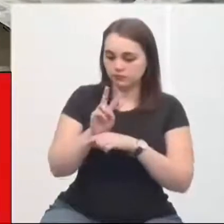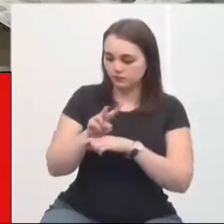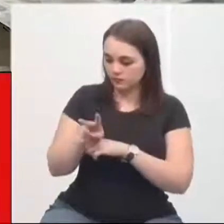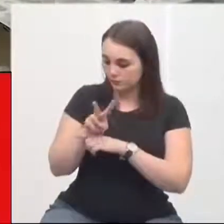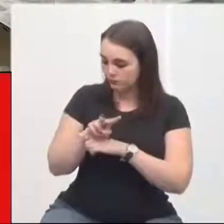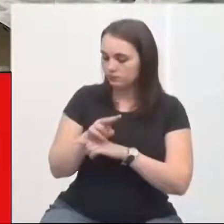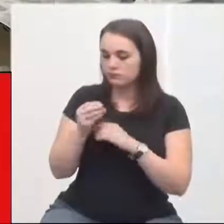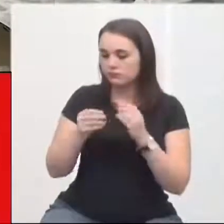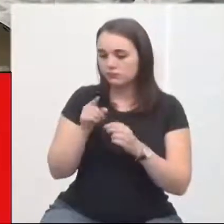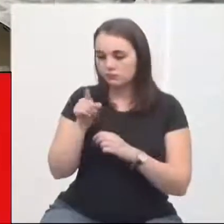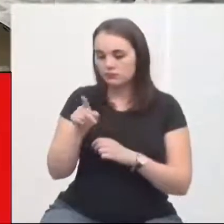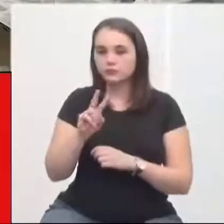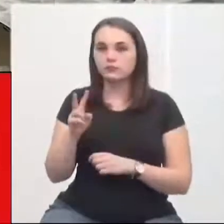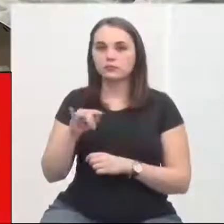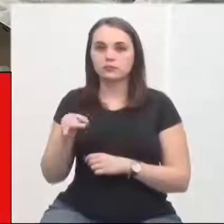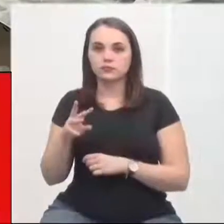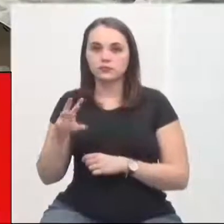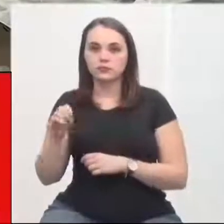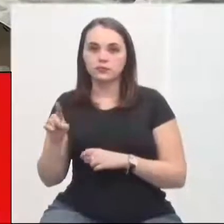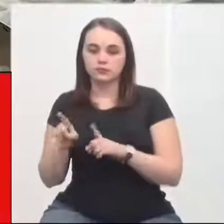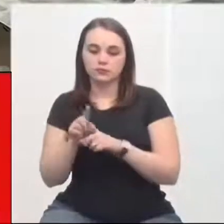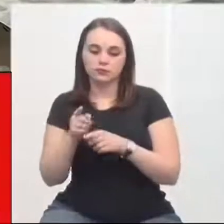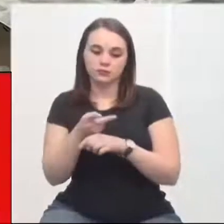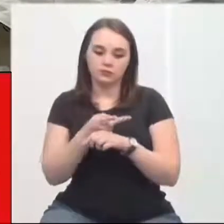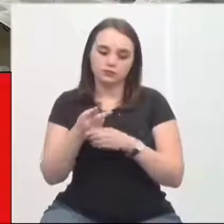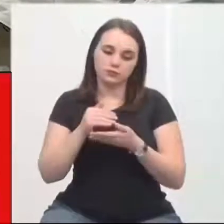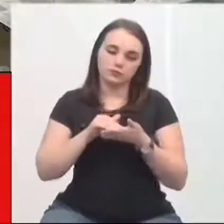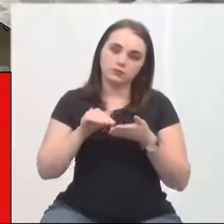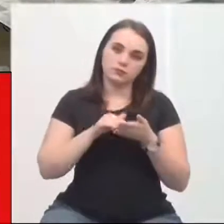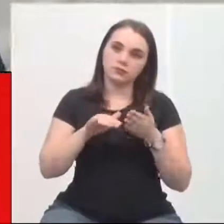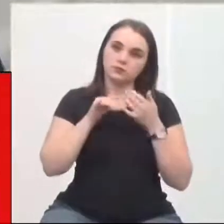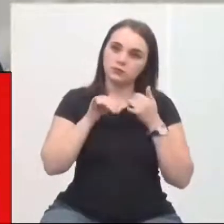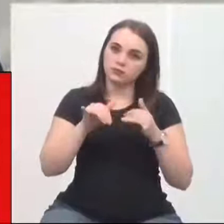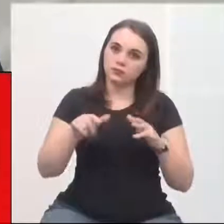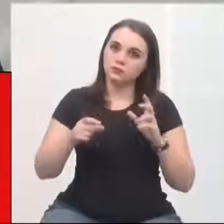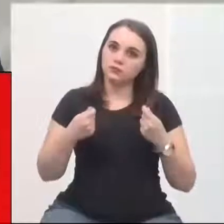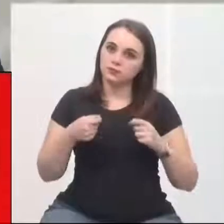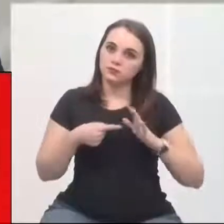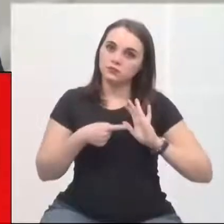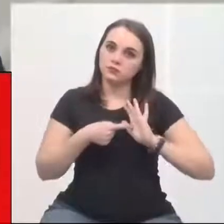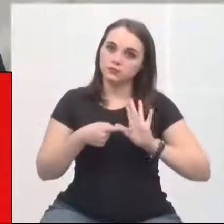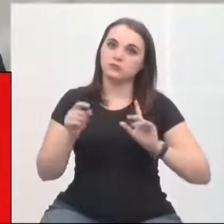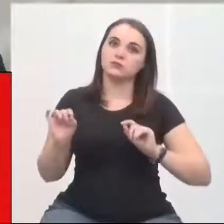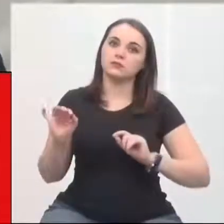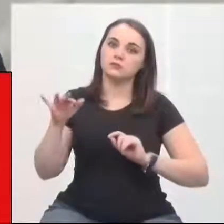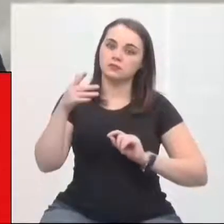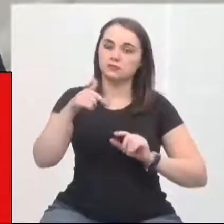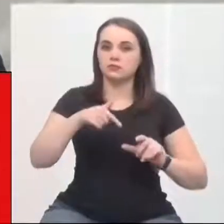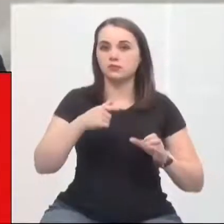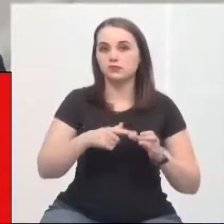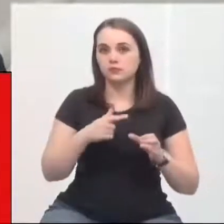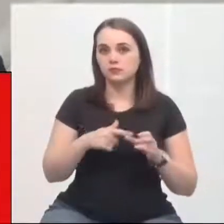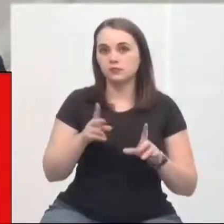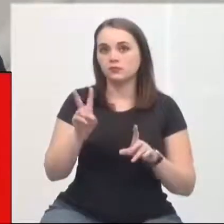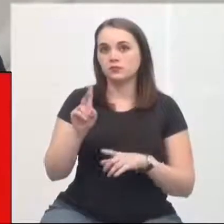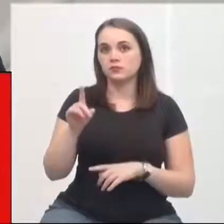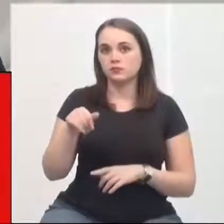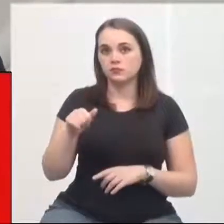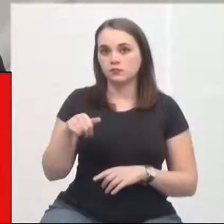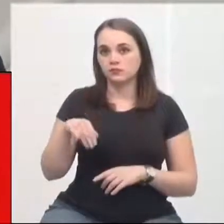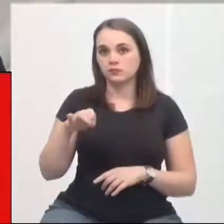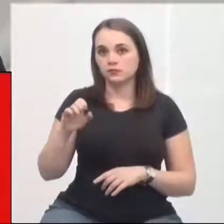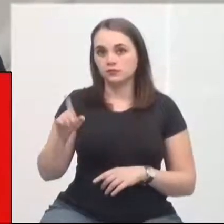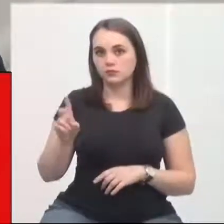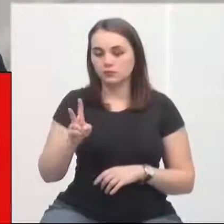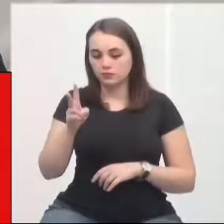que também vão lá procurar na Secretaria as informações necessárias do que está acontecendo na cidade. Né, o vereador Daniel sempre me procura